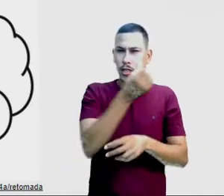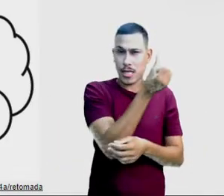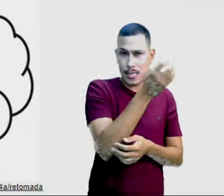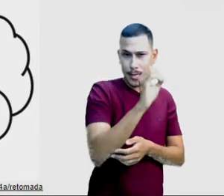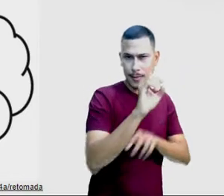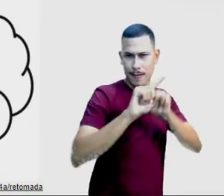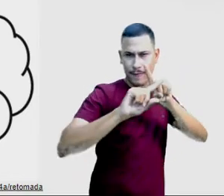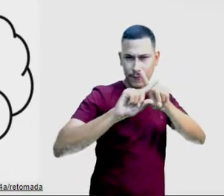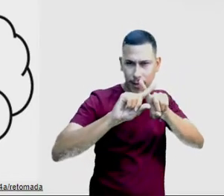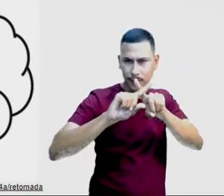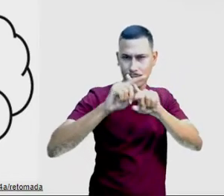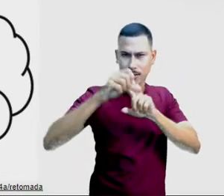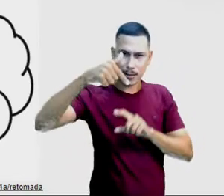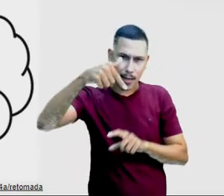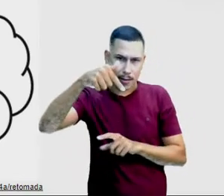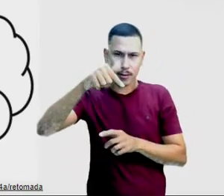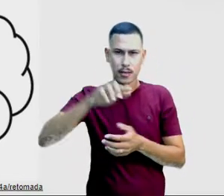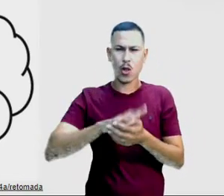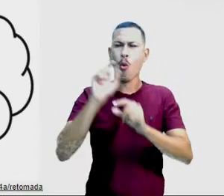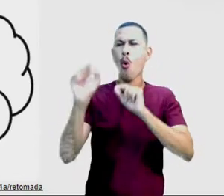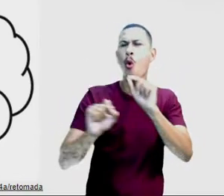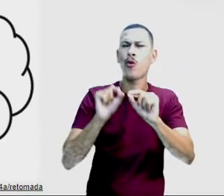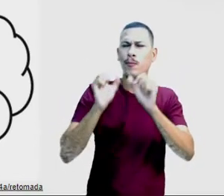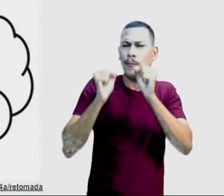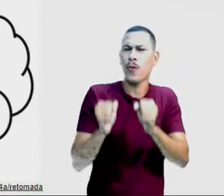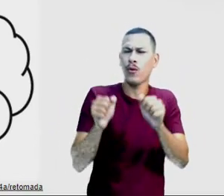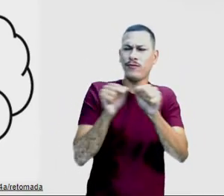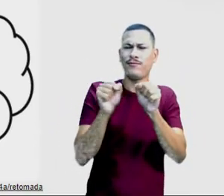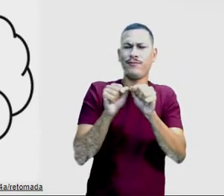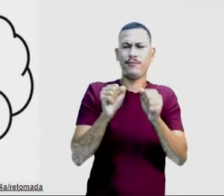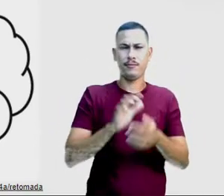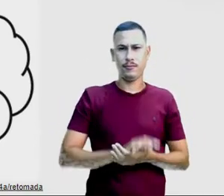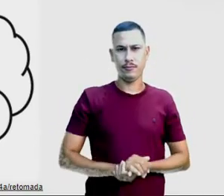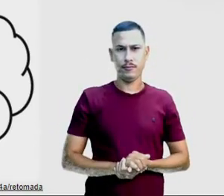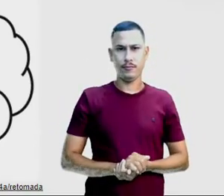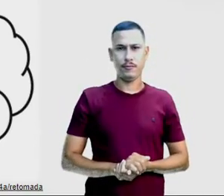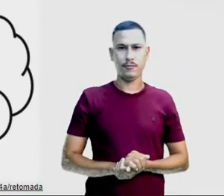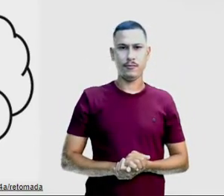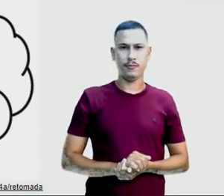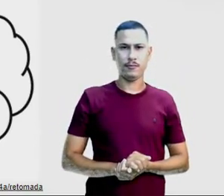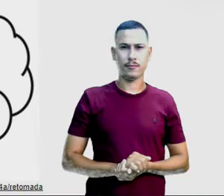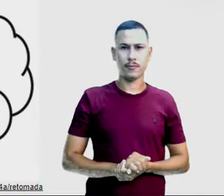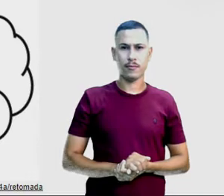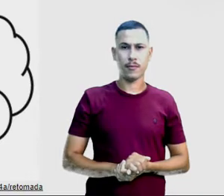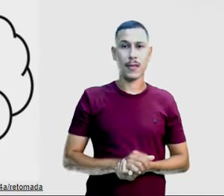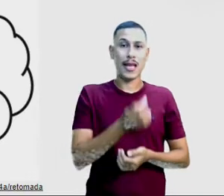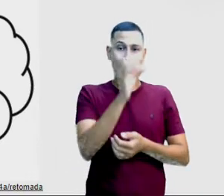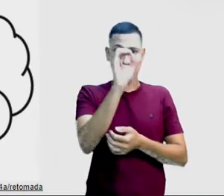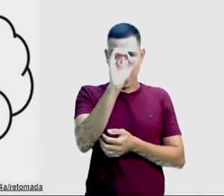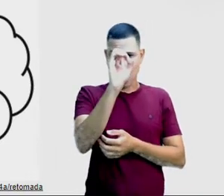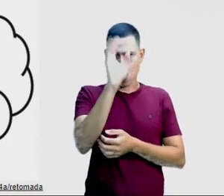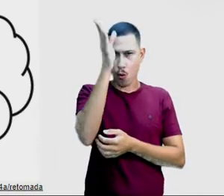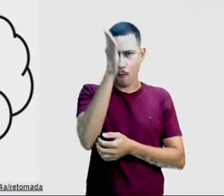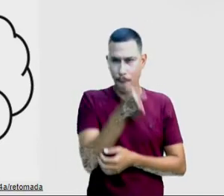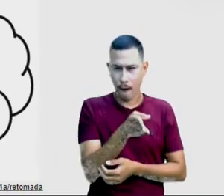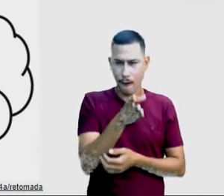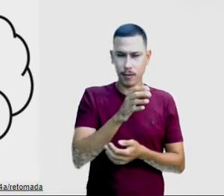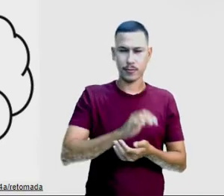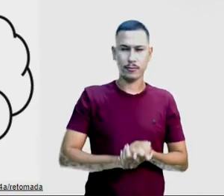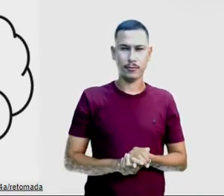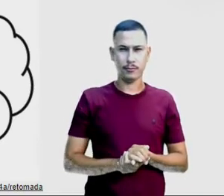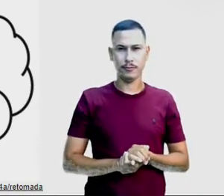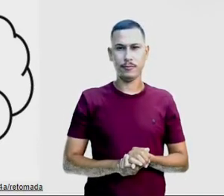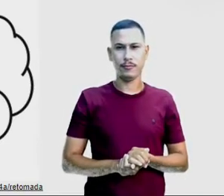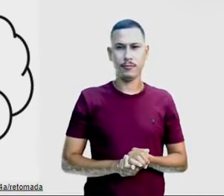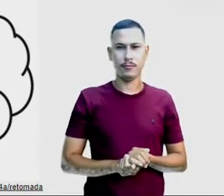vezes 7. O que é que eu posso fazer aí, não é? Eu esqueço um pouco o zero, que ela é exata ali,